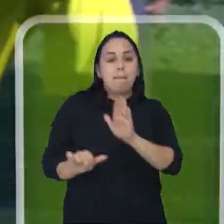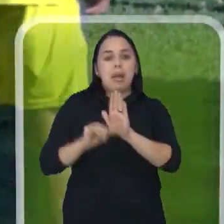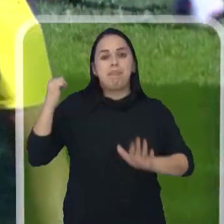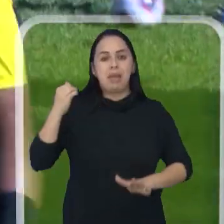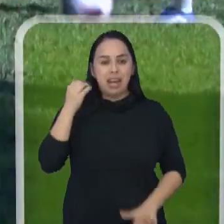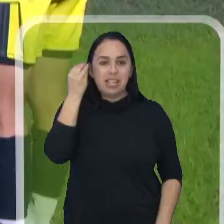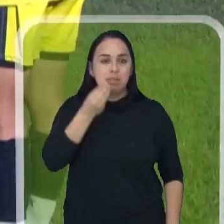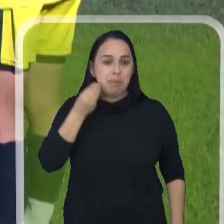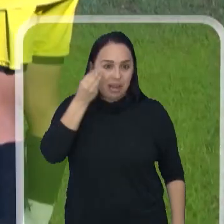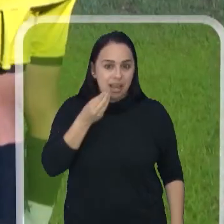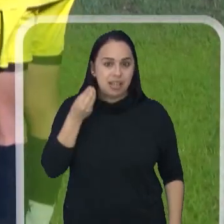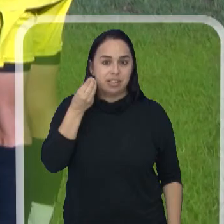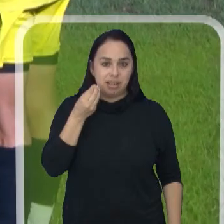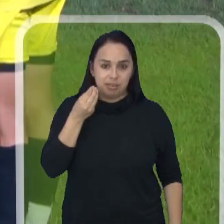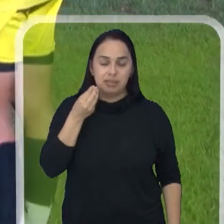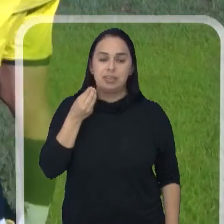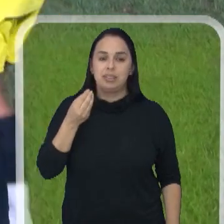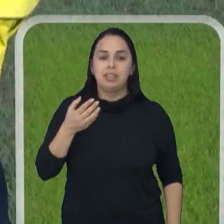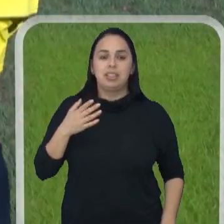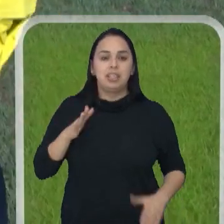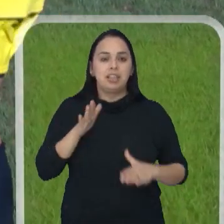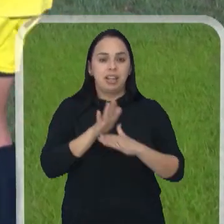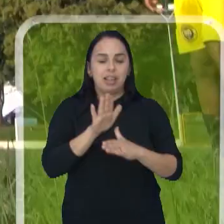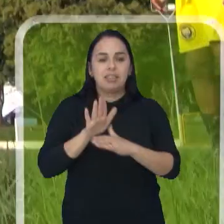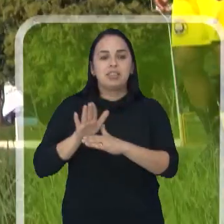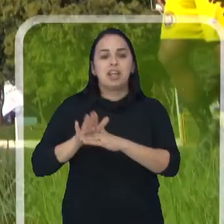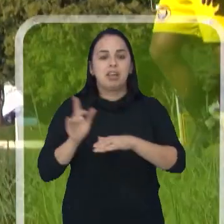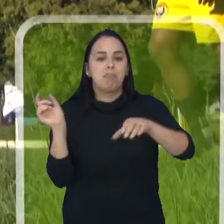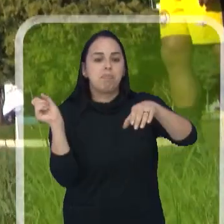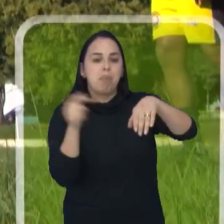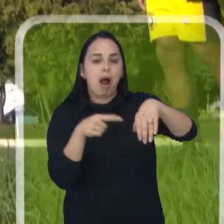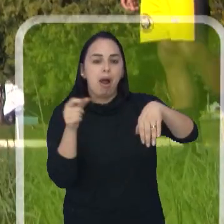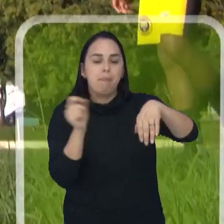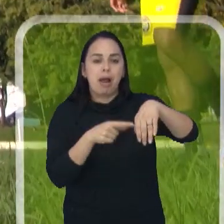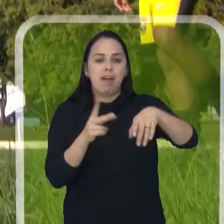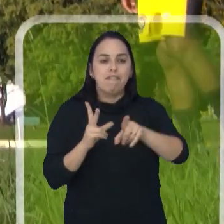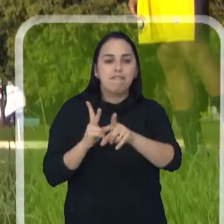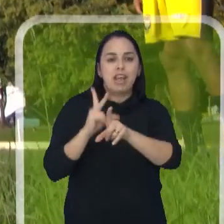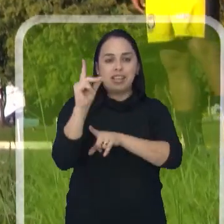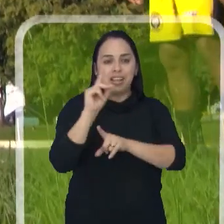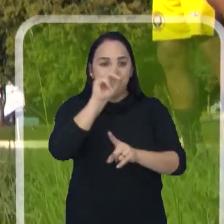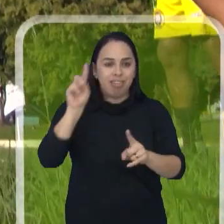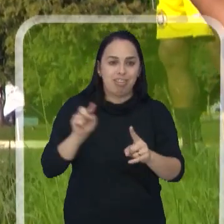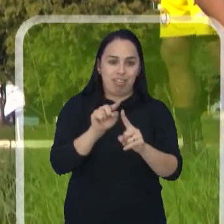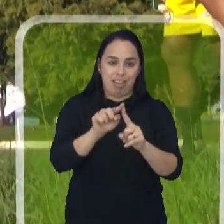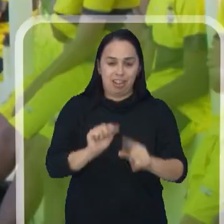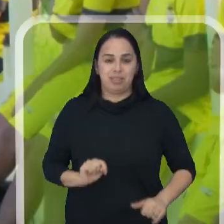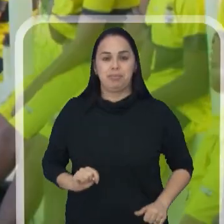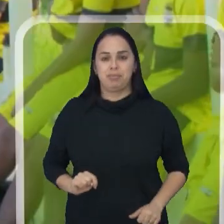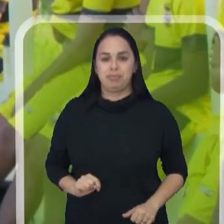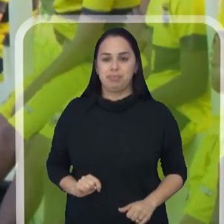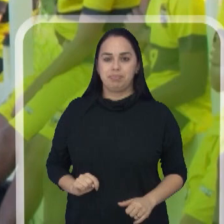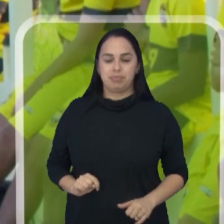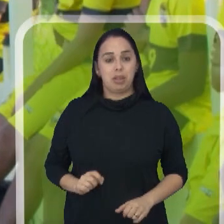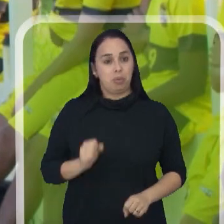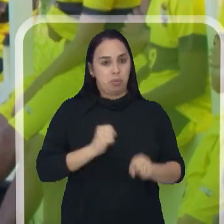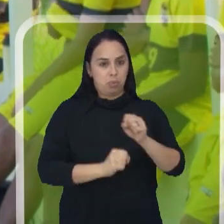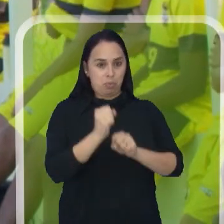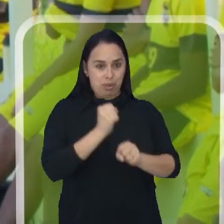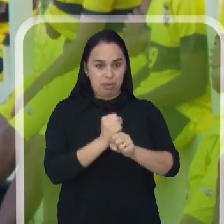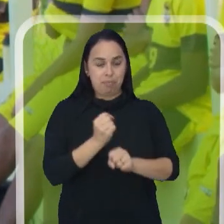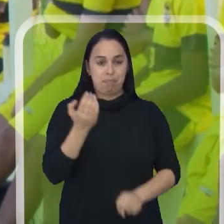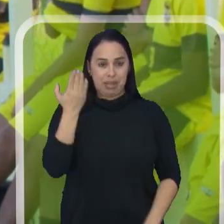divisão do Paulista, que espera contribuir com gols para conquistar os objetivos da equipe. Ano passado eu